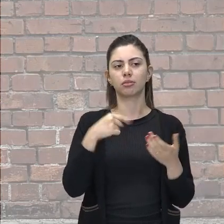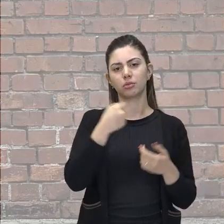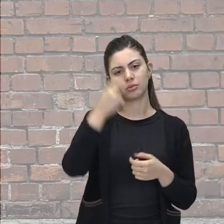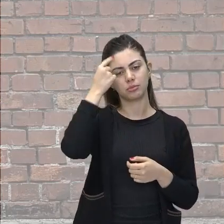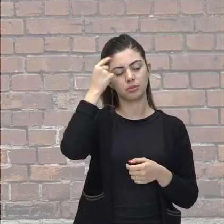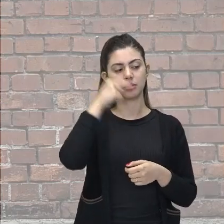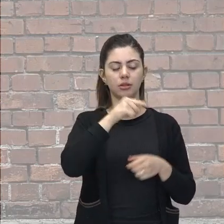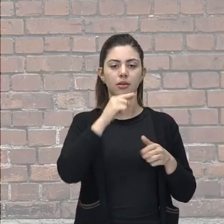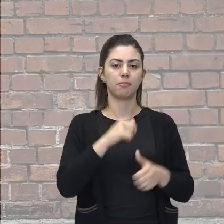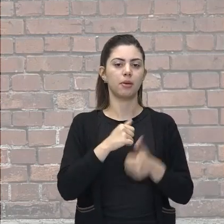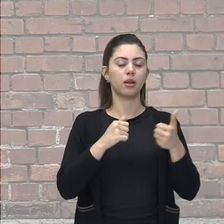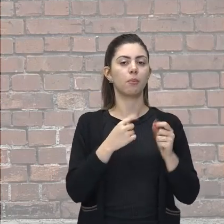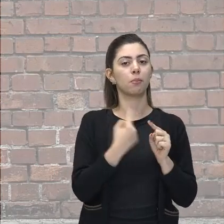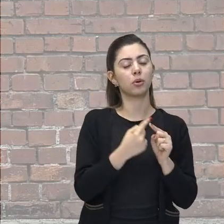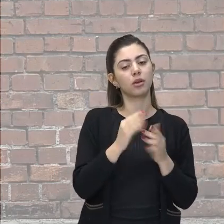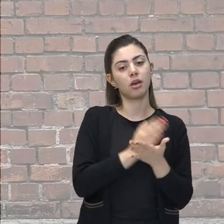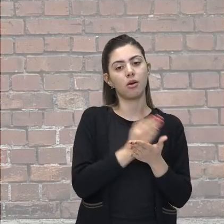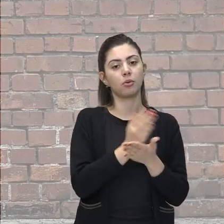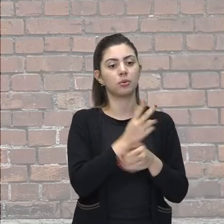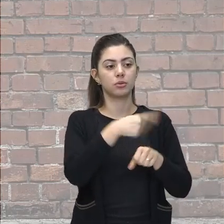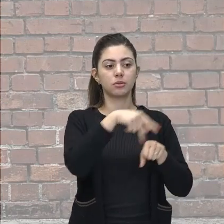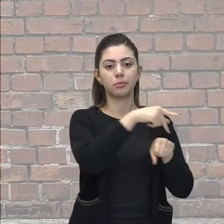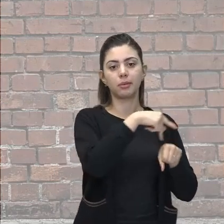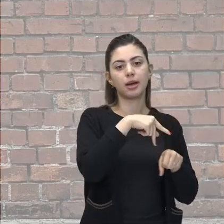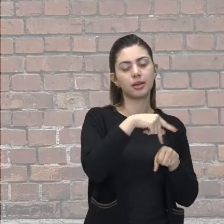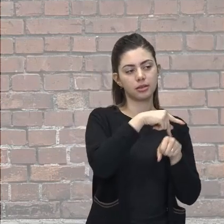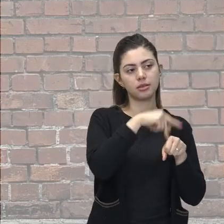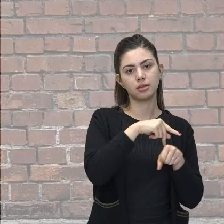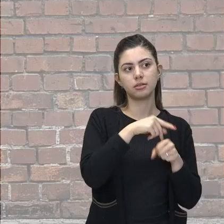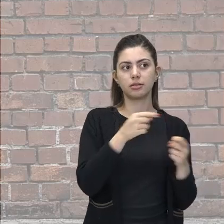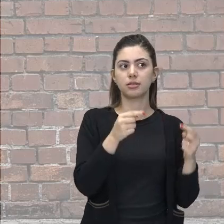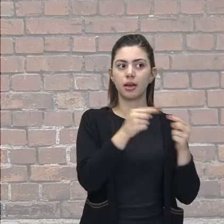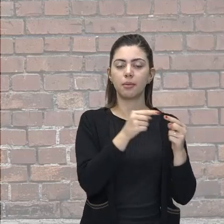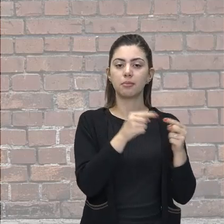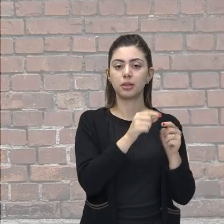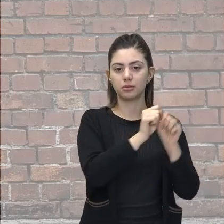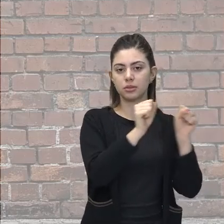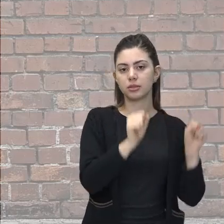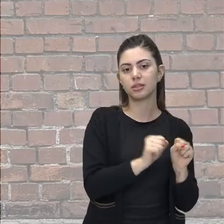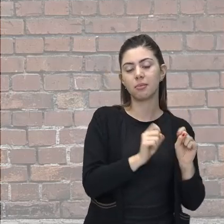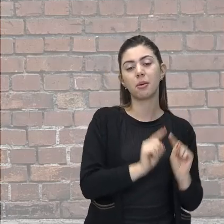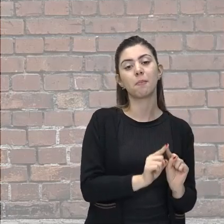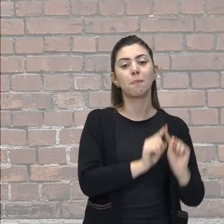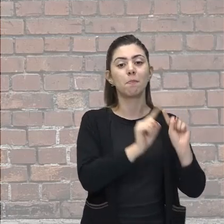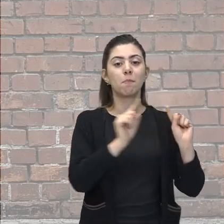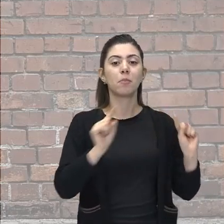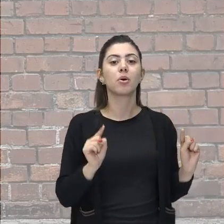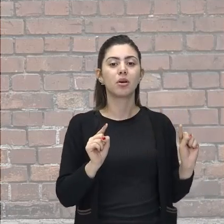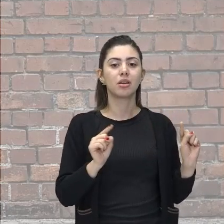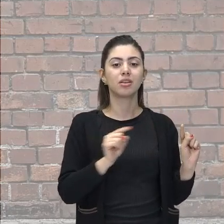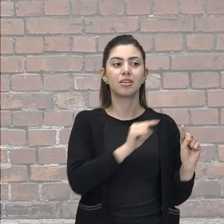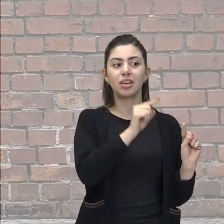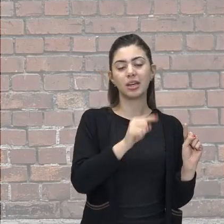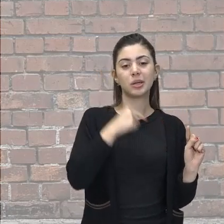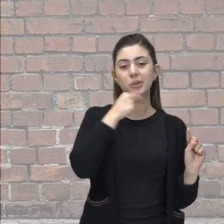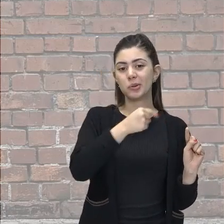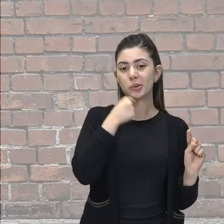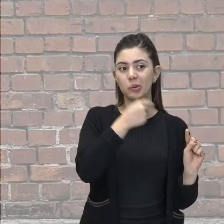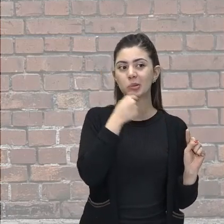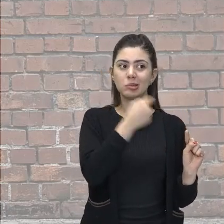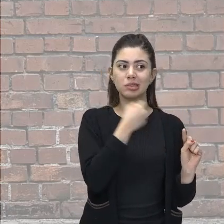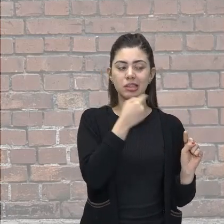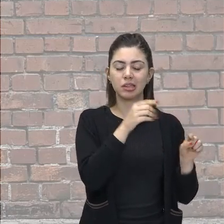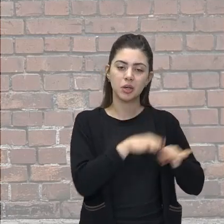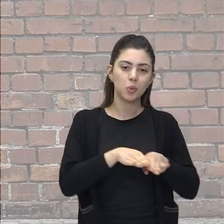que alguns países eles se dizem comunistas, na verdade, né, eles não atingiram então essa fase